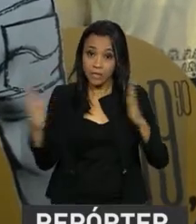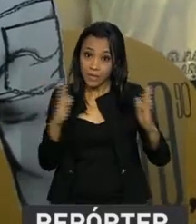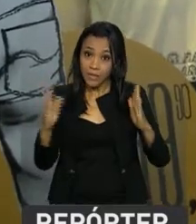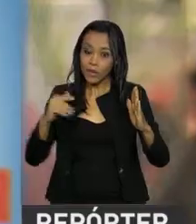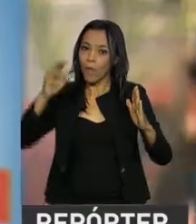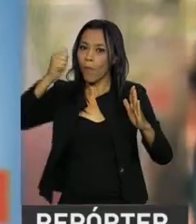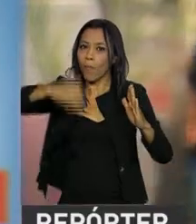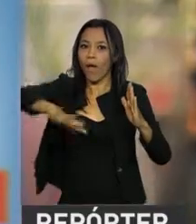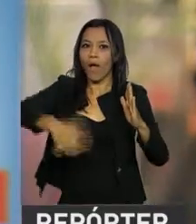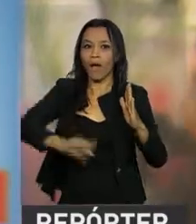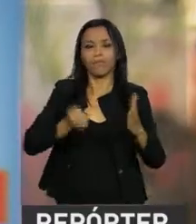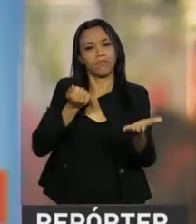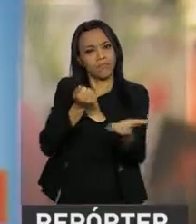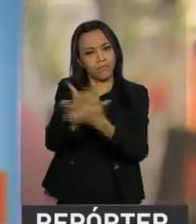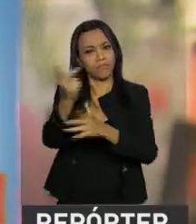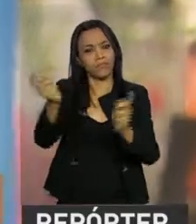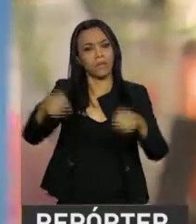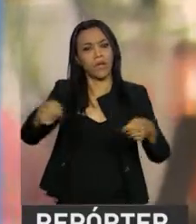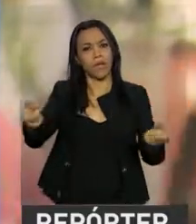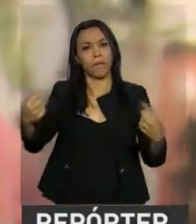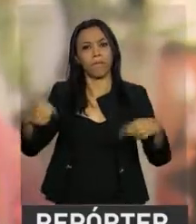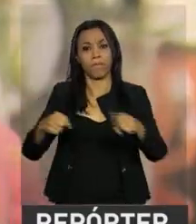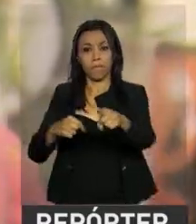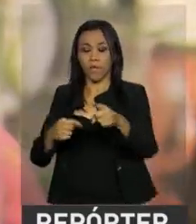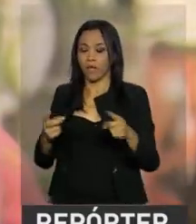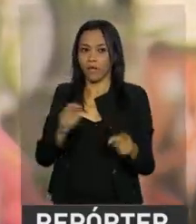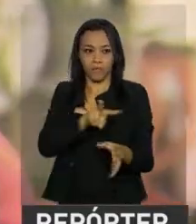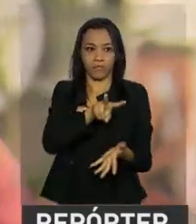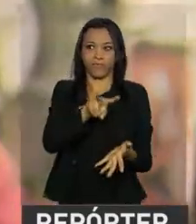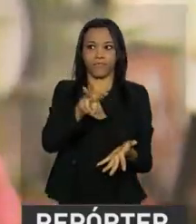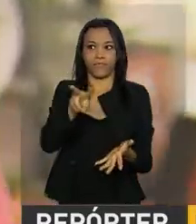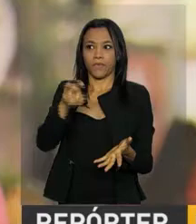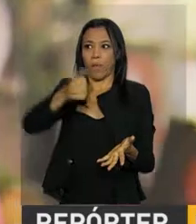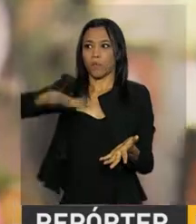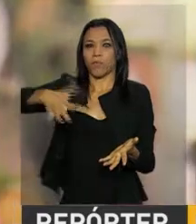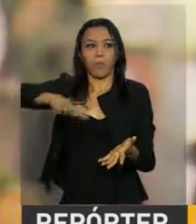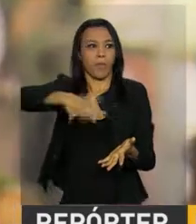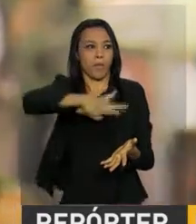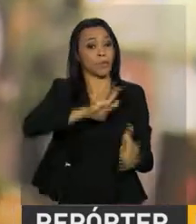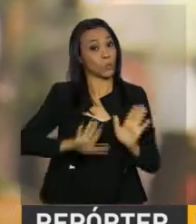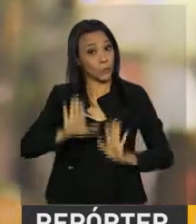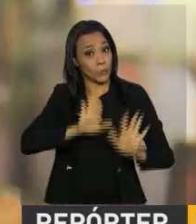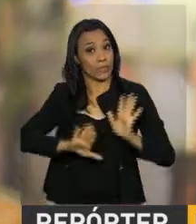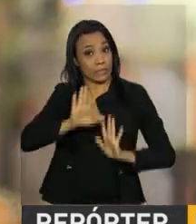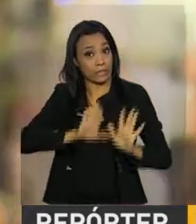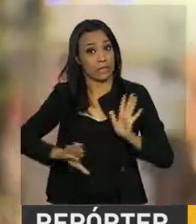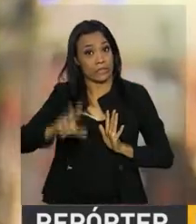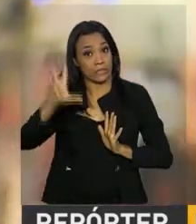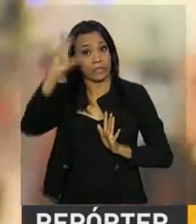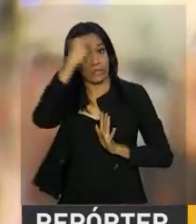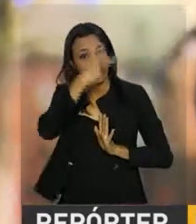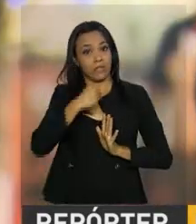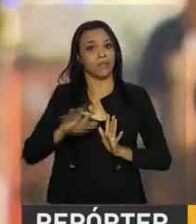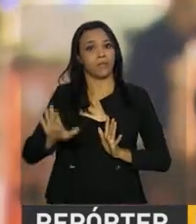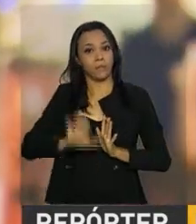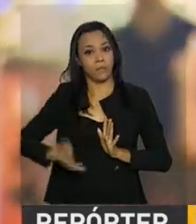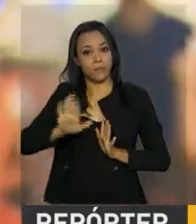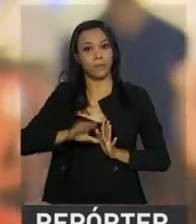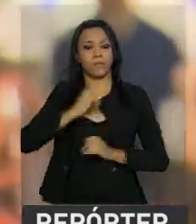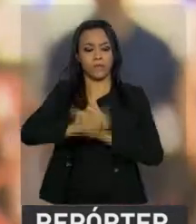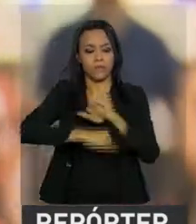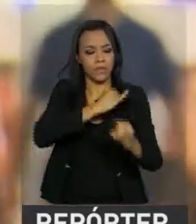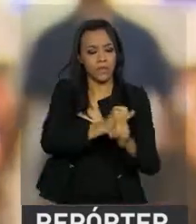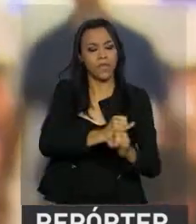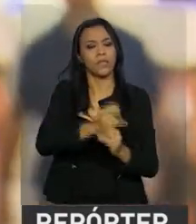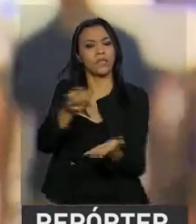nesse período, né? Em meio a tantas ofertas, o consumidor precisa ficar atento para não cair em propaganda enganosa. Tanto na internet